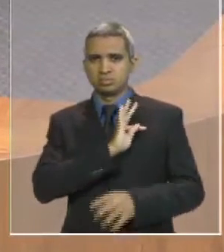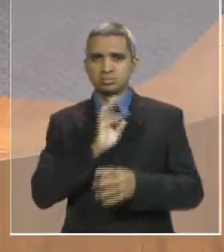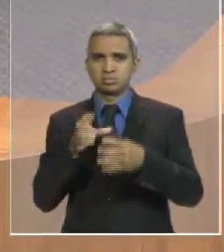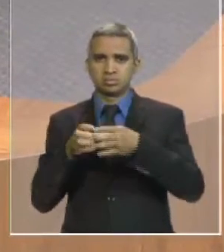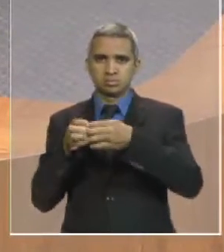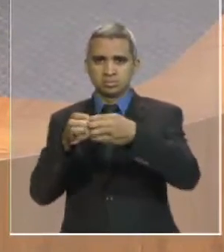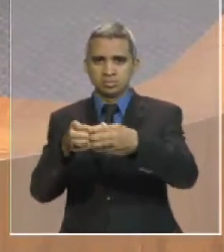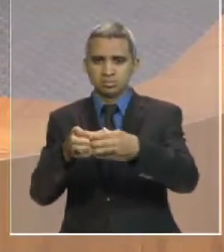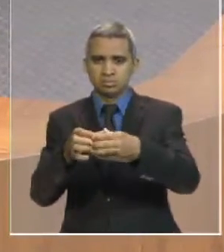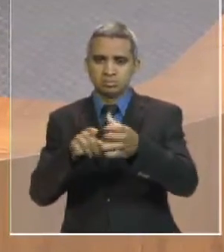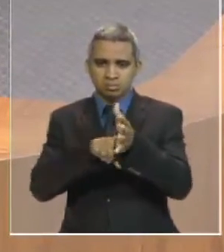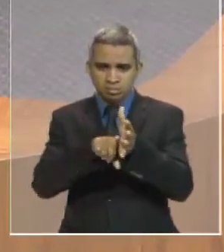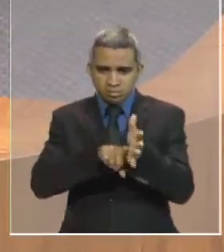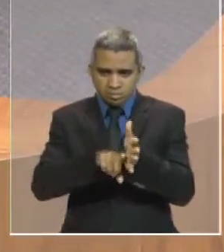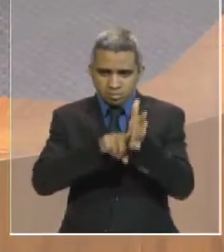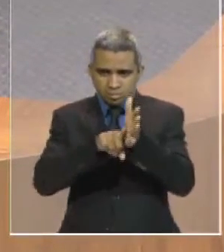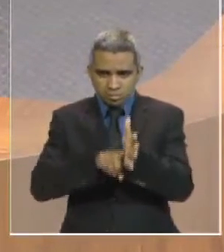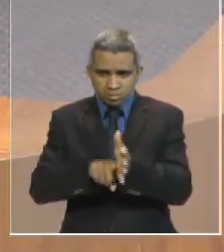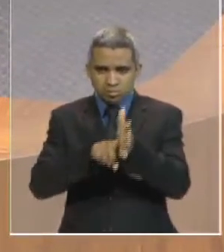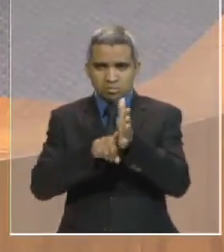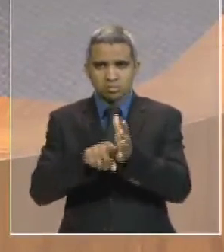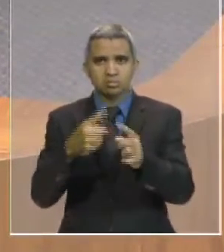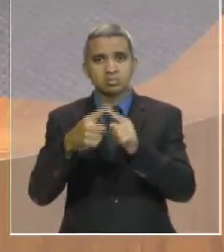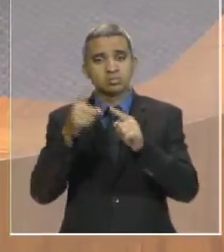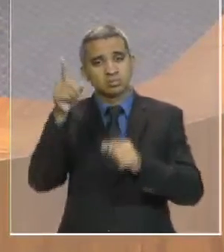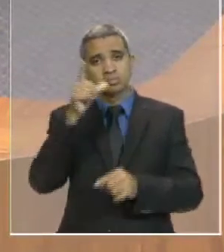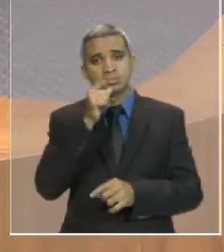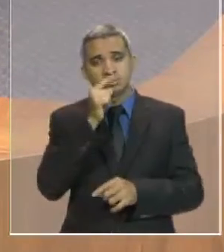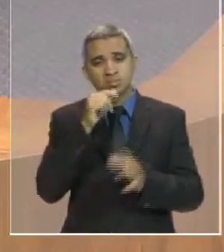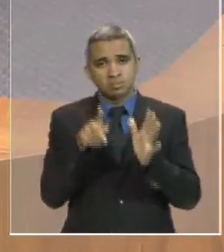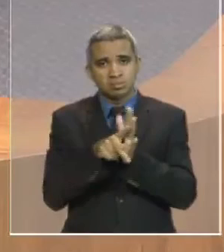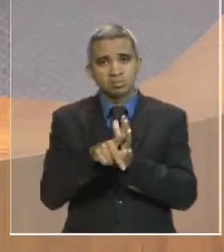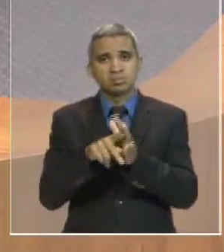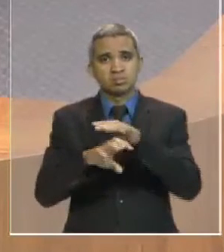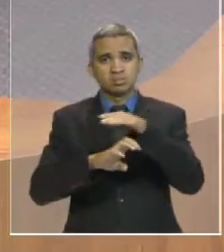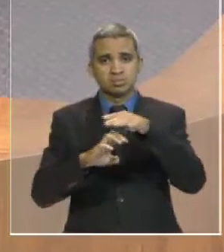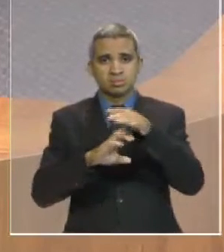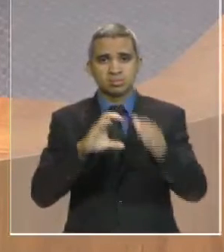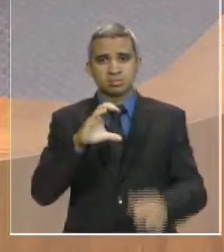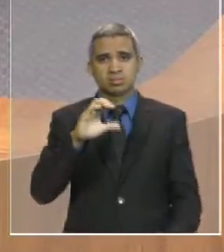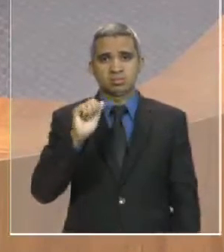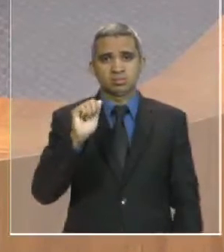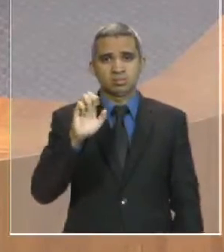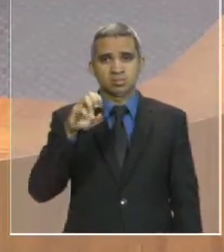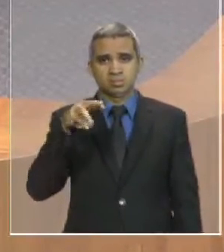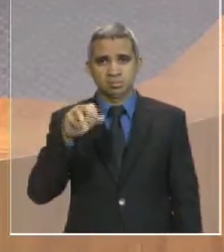CAEMA, para que possa resolver esse problema que está